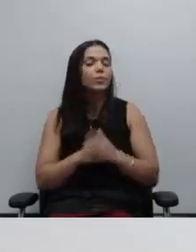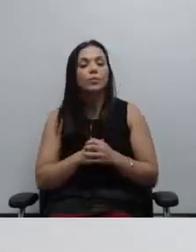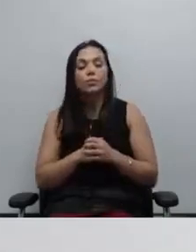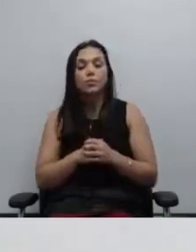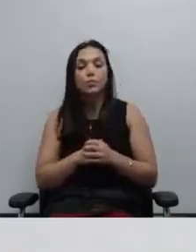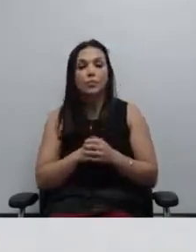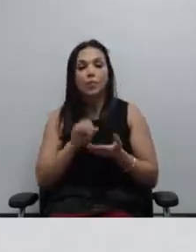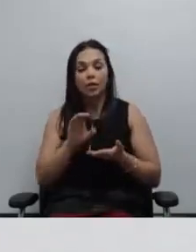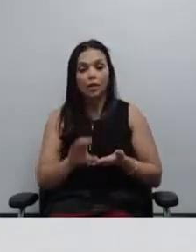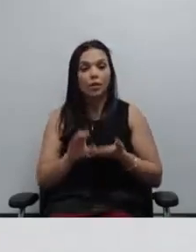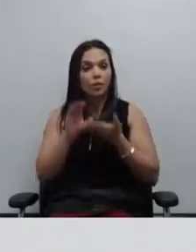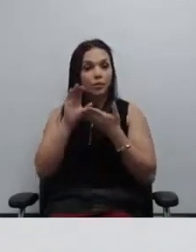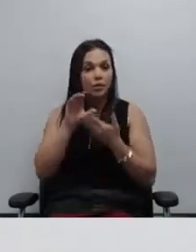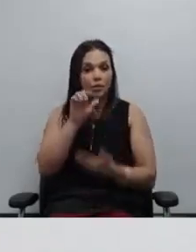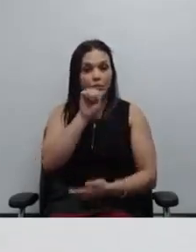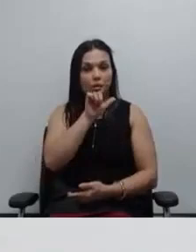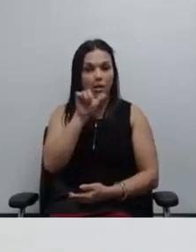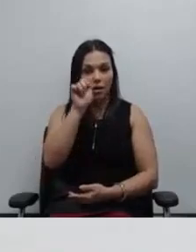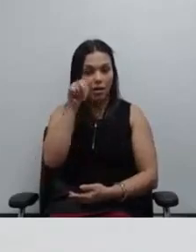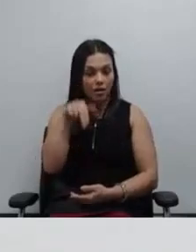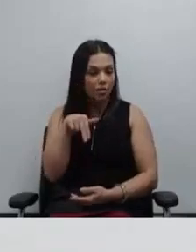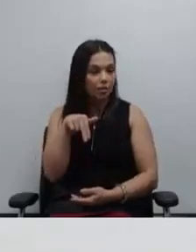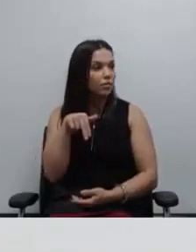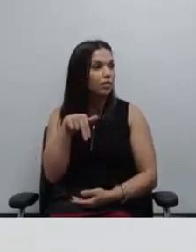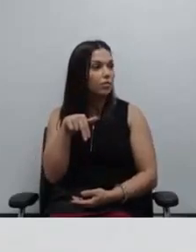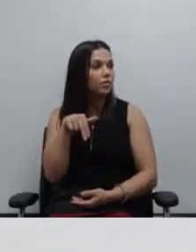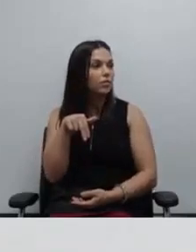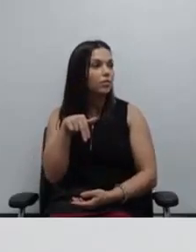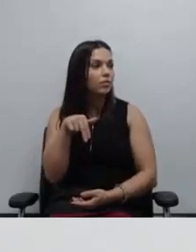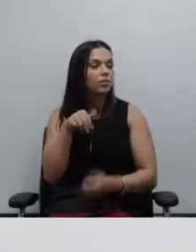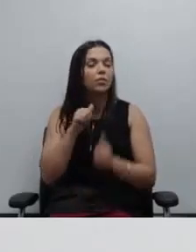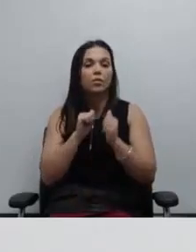Excelentíssimo conselheiro Alan Ramalho.